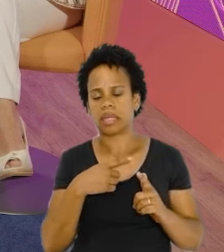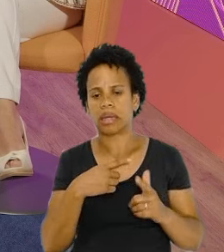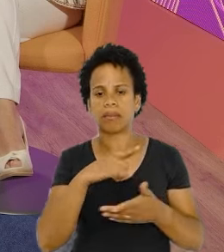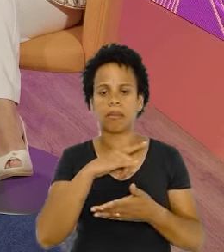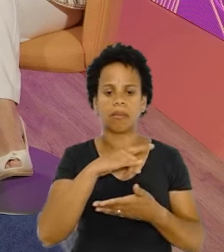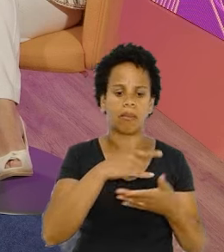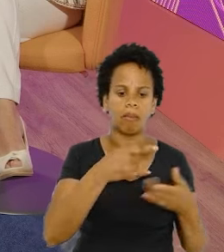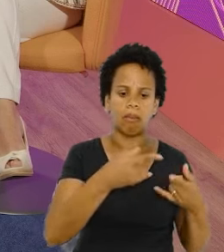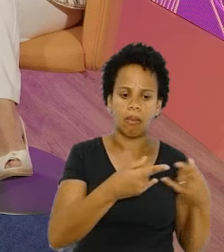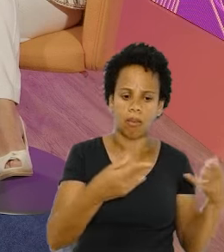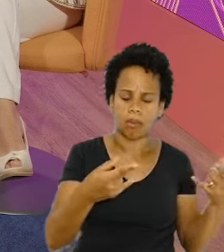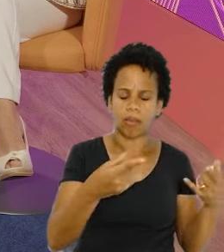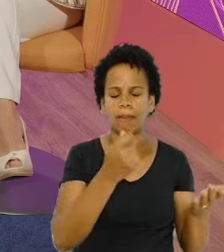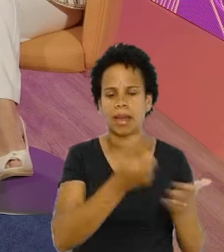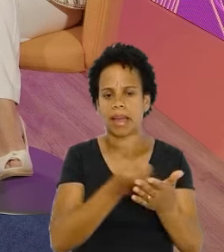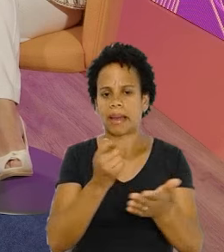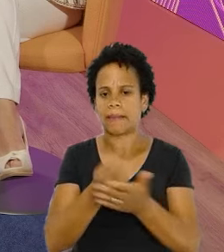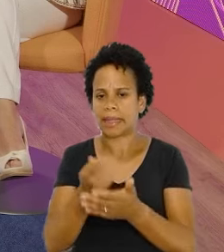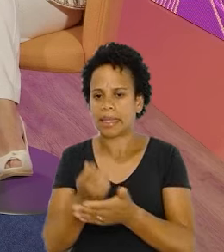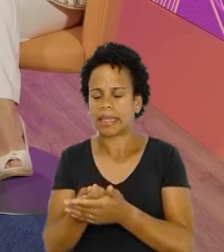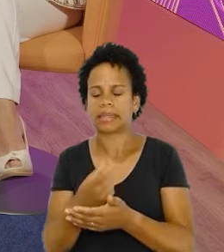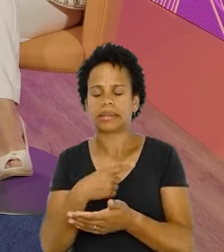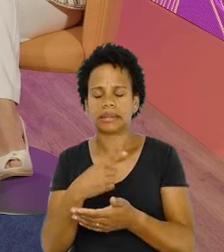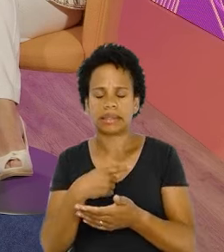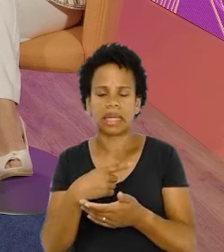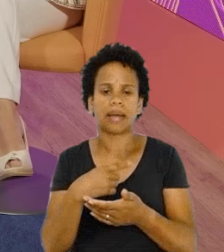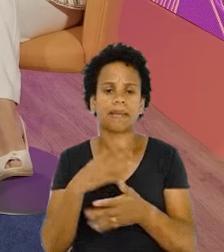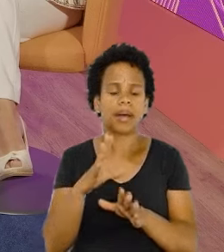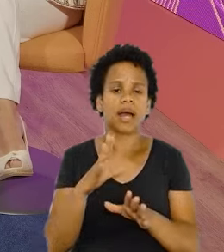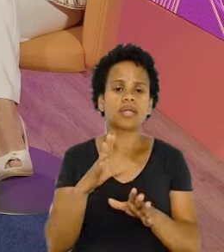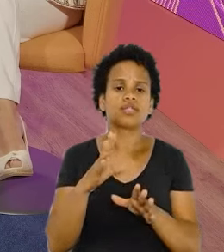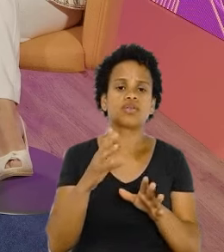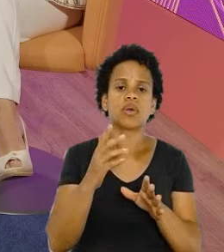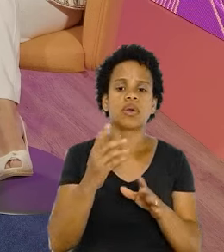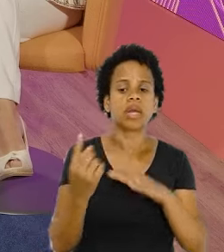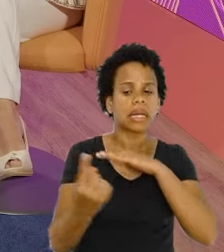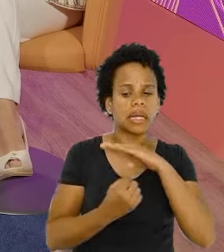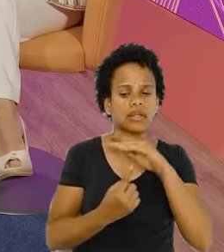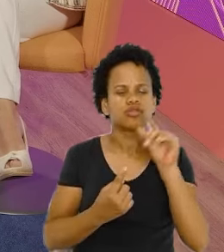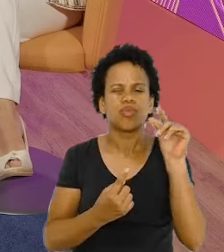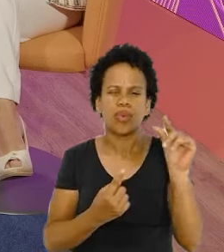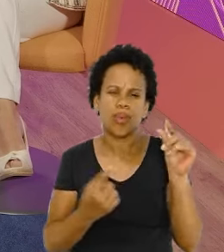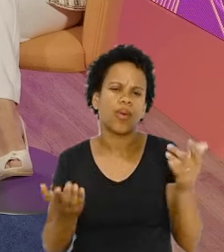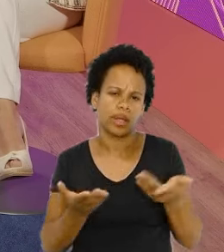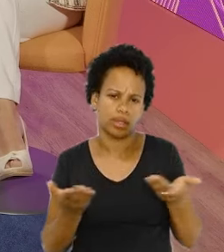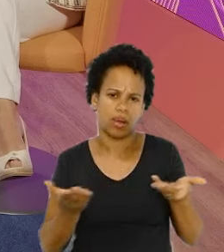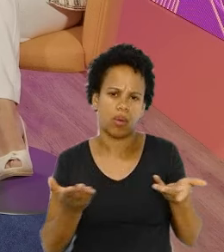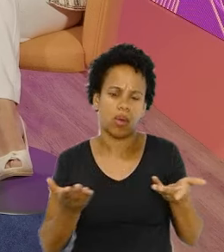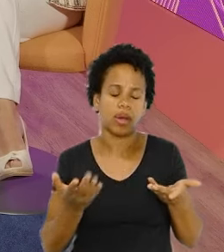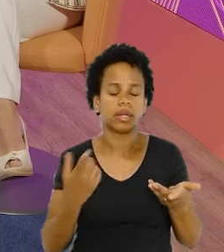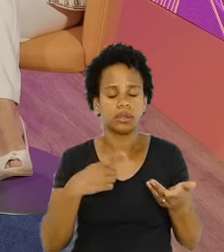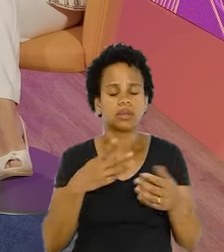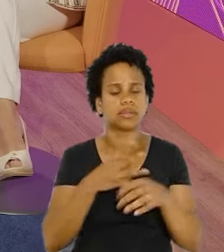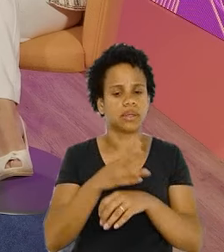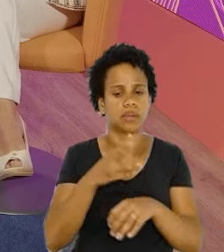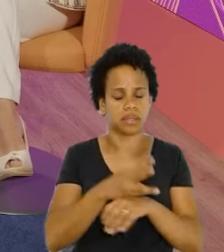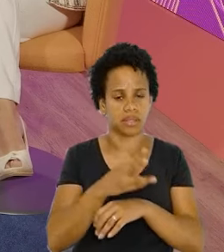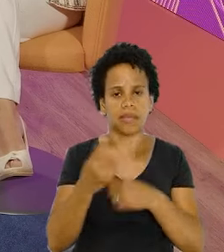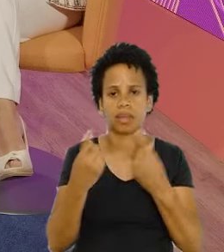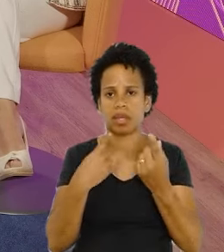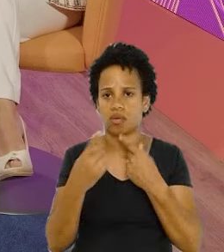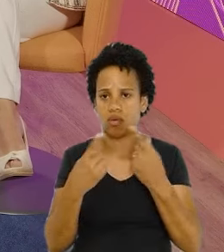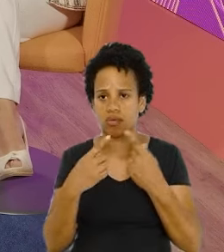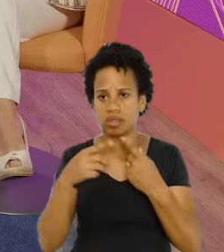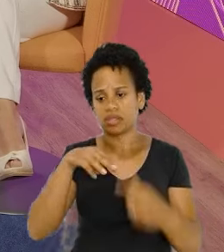boletos né chegando e a demanda ainda tá pequena então eu sei que ele tem esse WhatsApp aí onde o